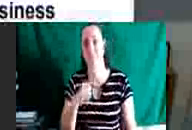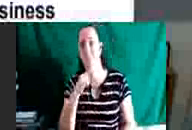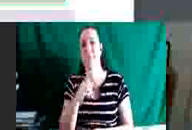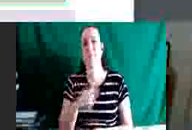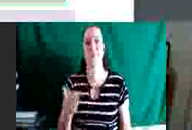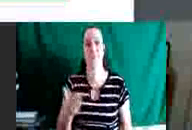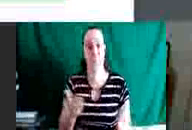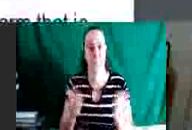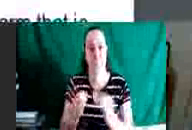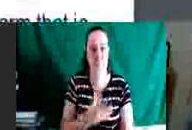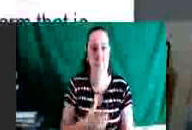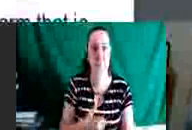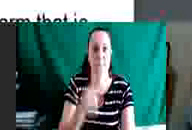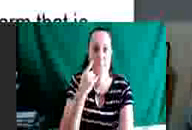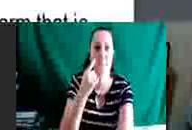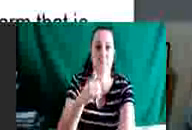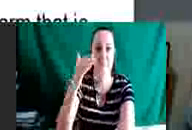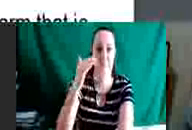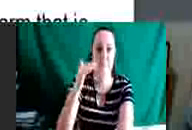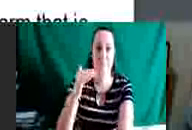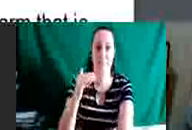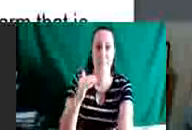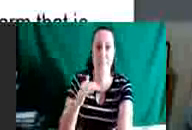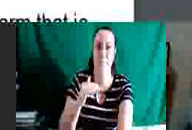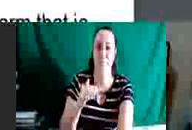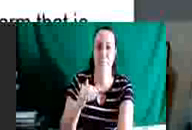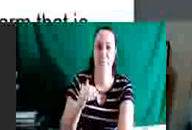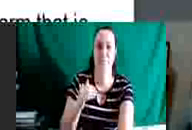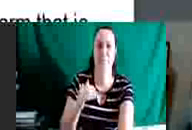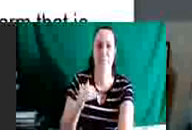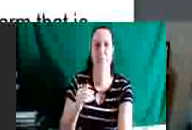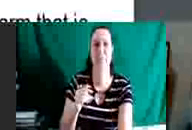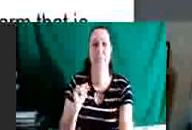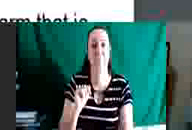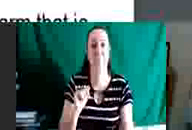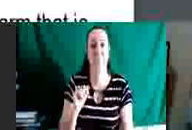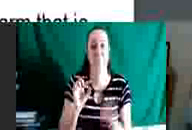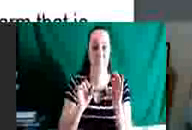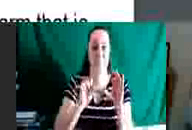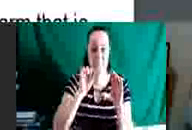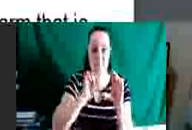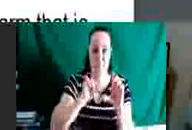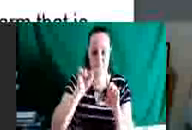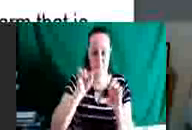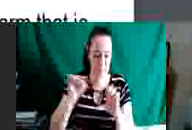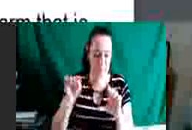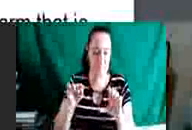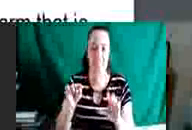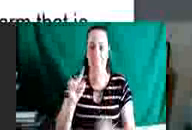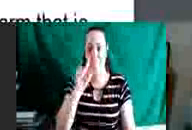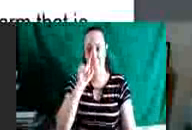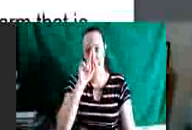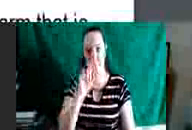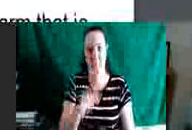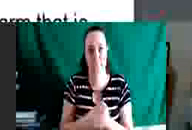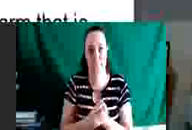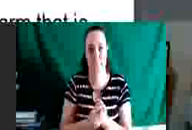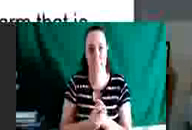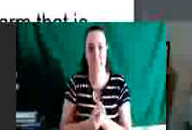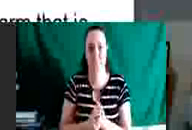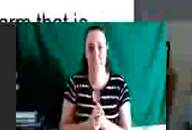muito detalhado, é muito bacana. Ó, nessa página 7 aqui, ó, ele vai explicar o que pode ser um ataque de injeção. Né,